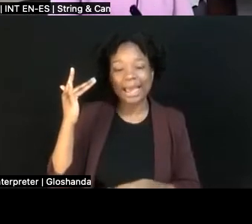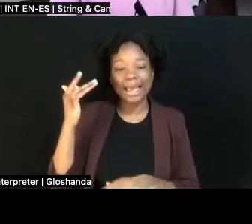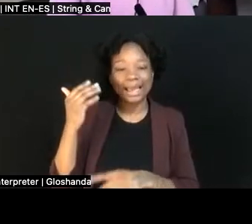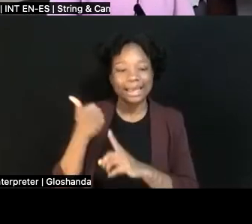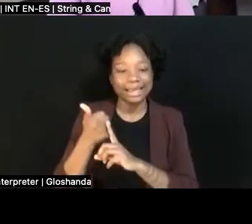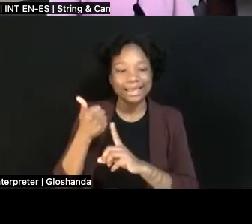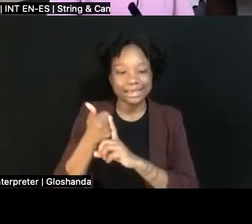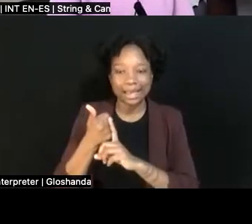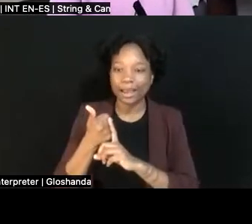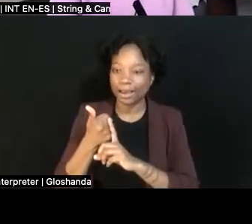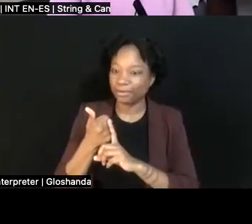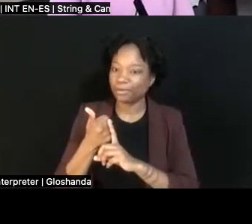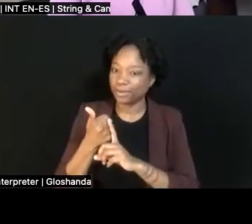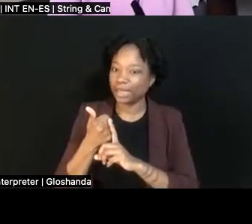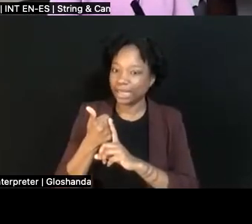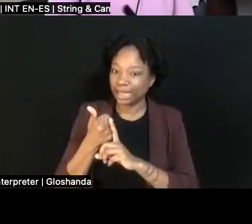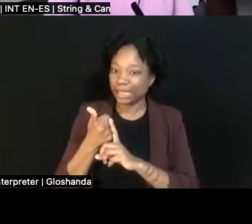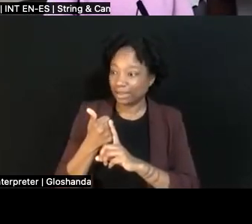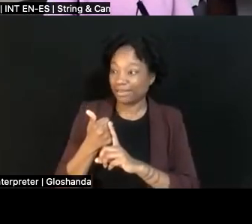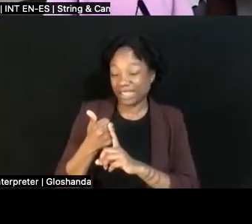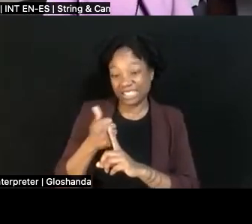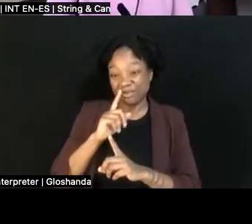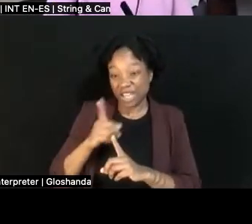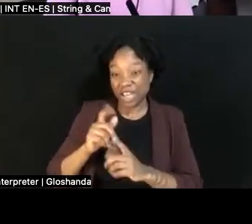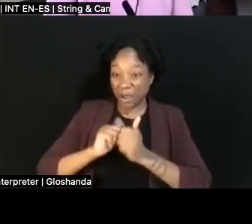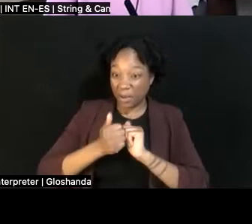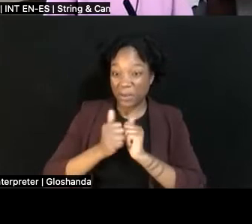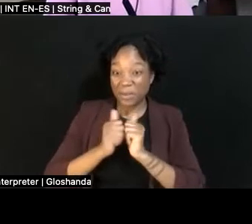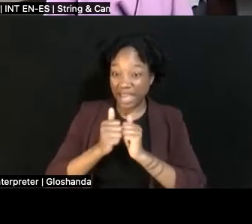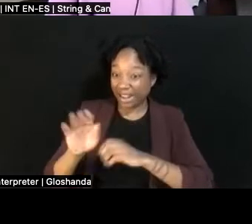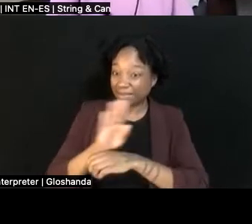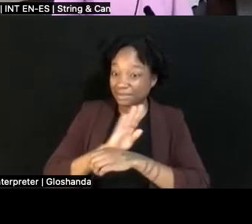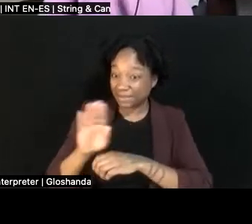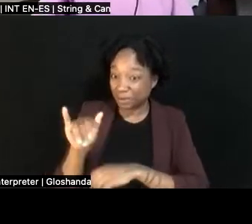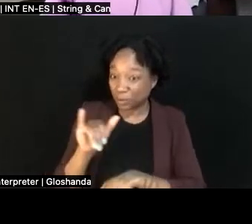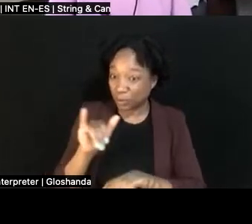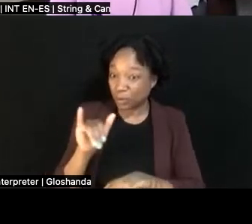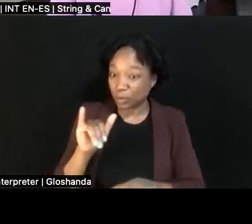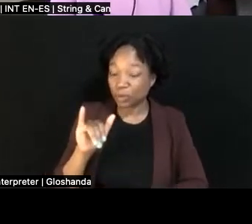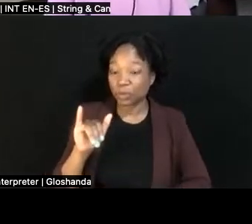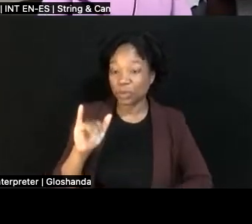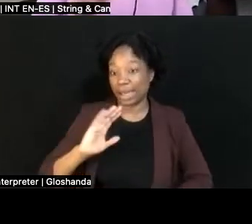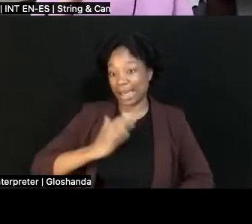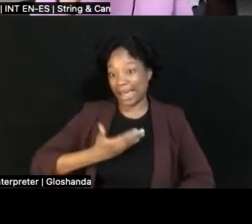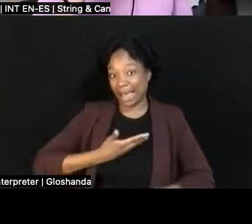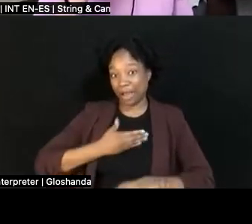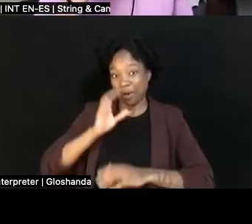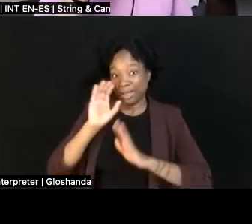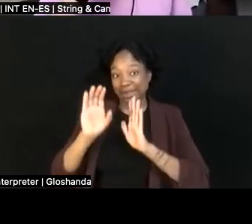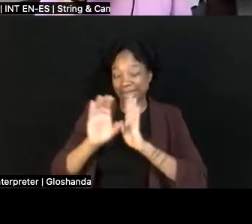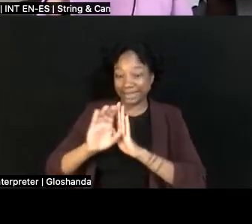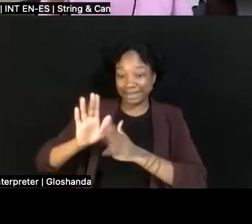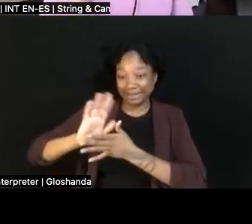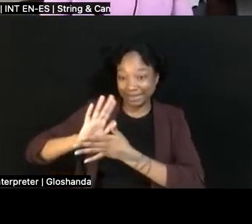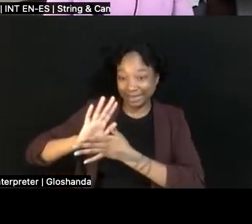lugar também muito competitivo. E nosso cine é uma